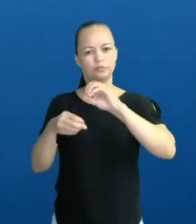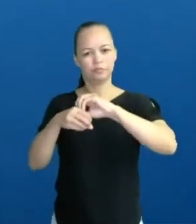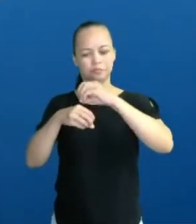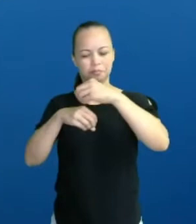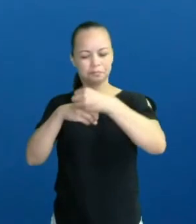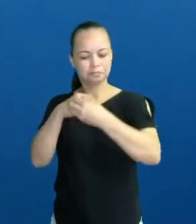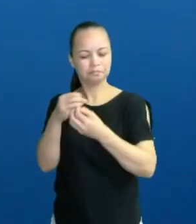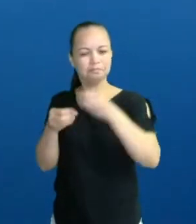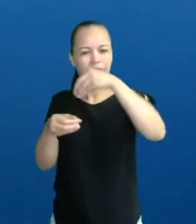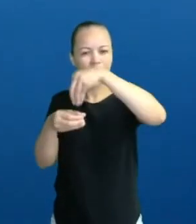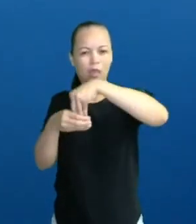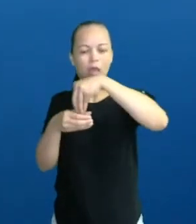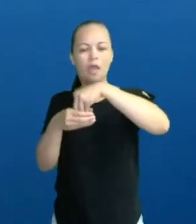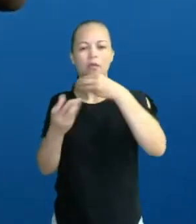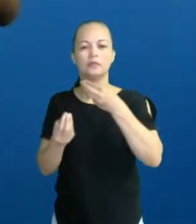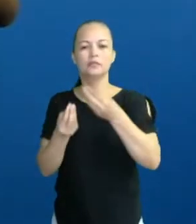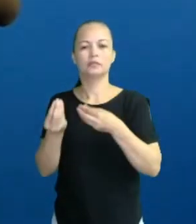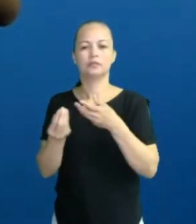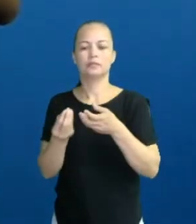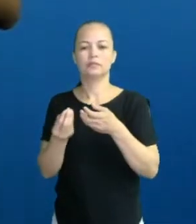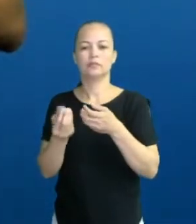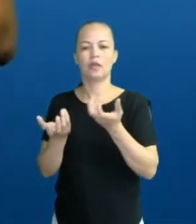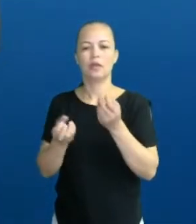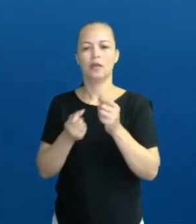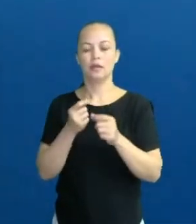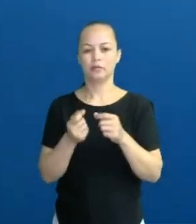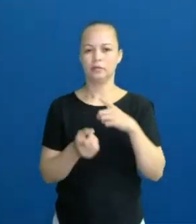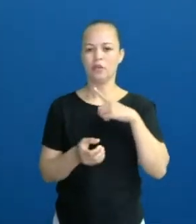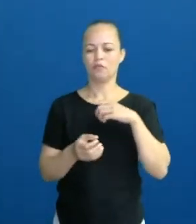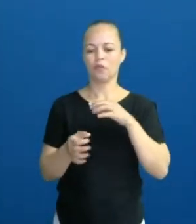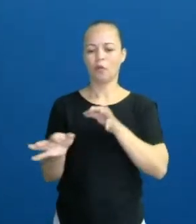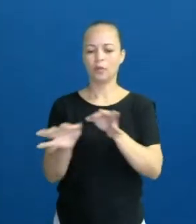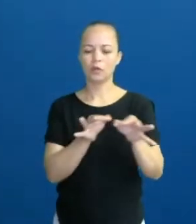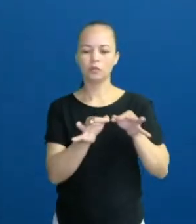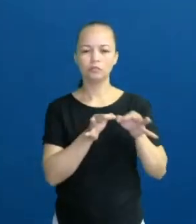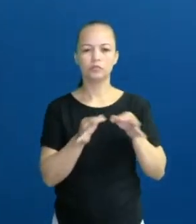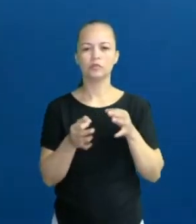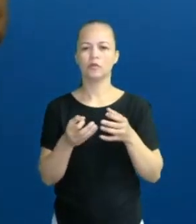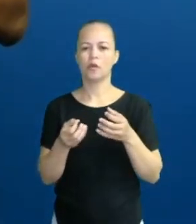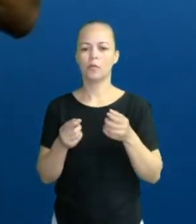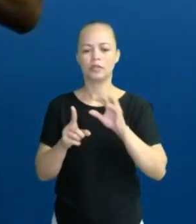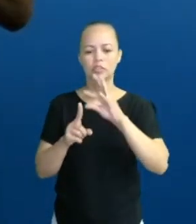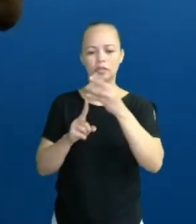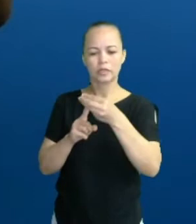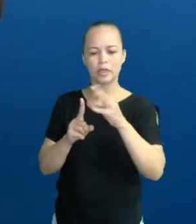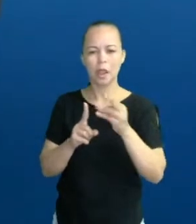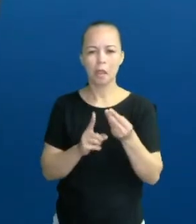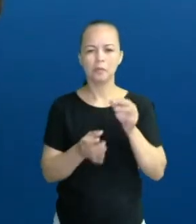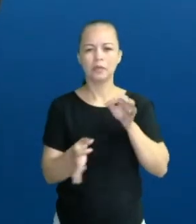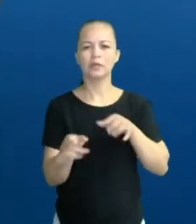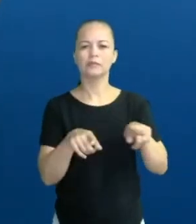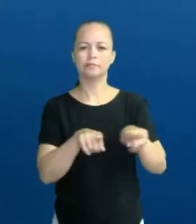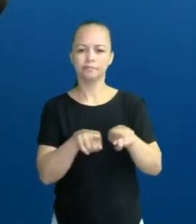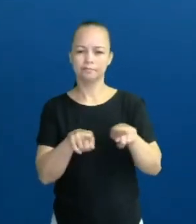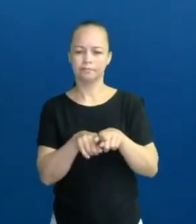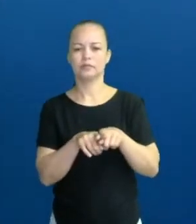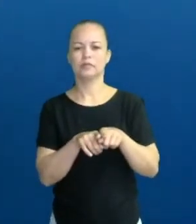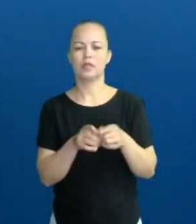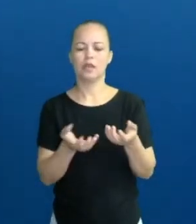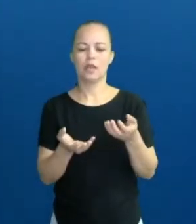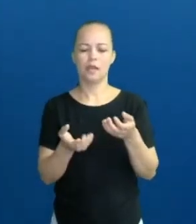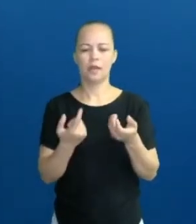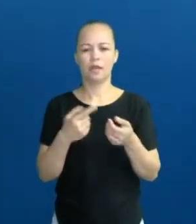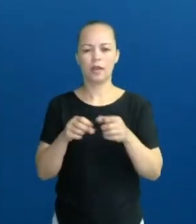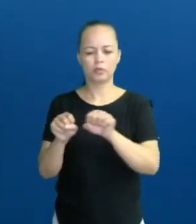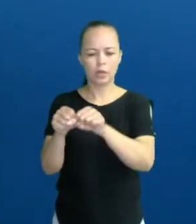a quebra que houve dessas ligações foi dentro da molécula, formando novas espécies químicas. Então eu tenho aqui um tipo de relação que eu posso dizer de